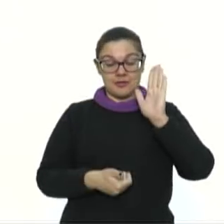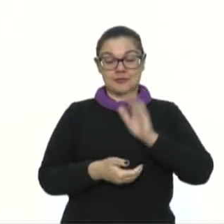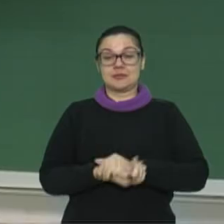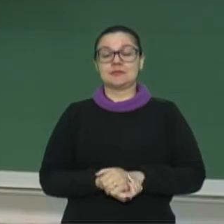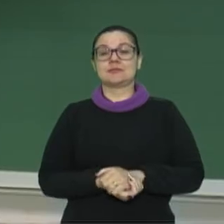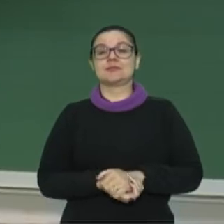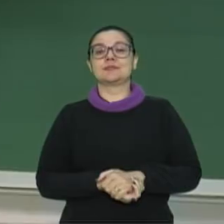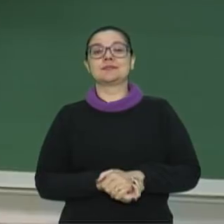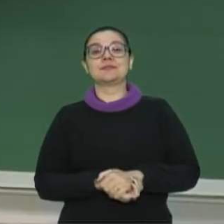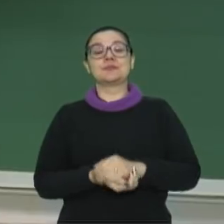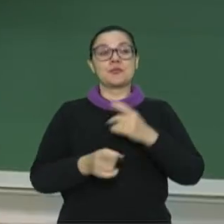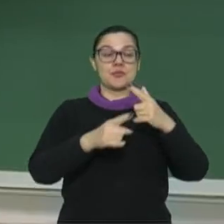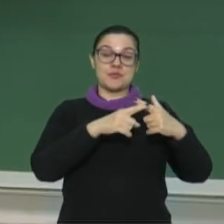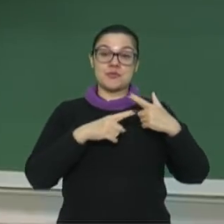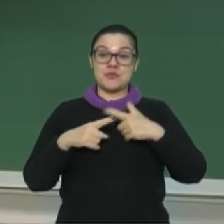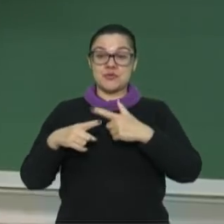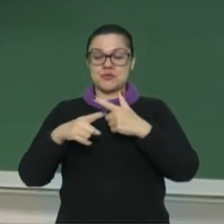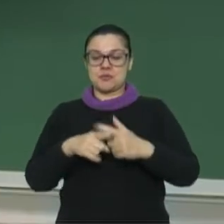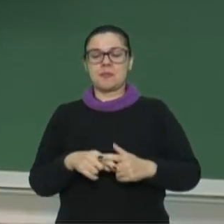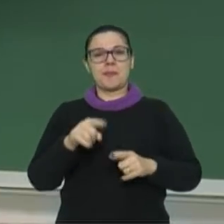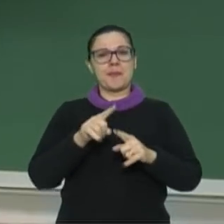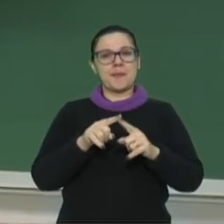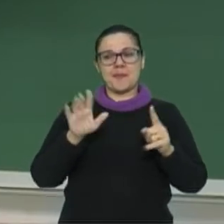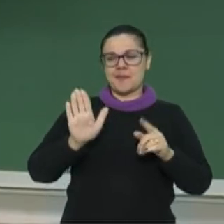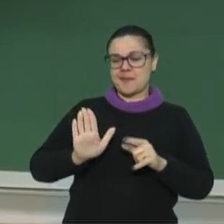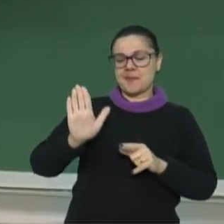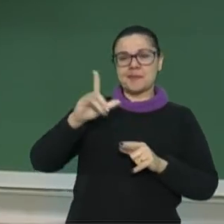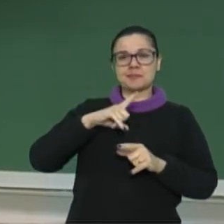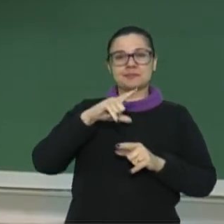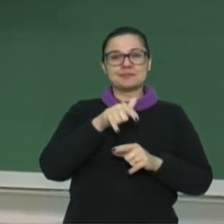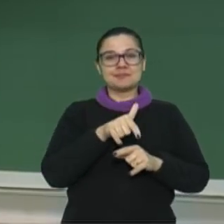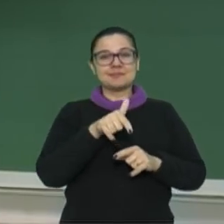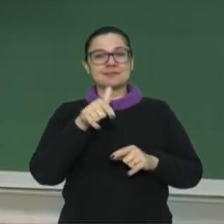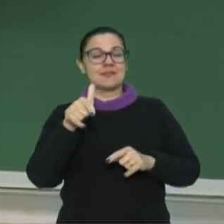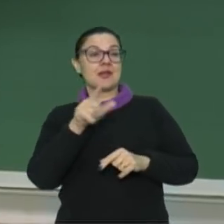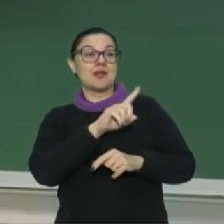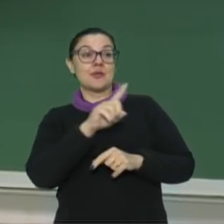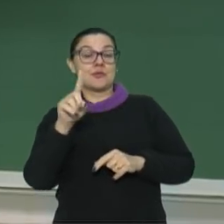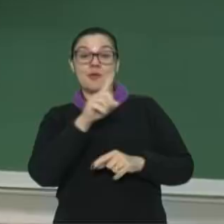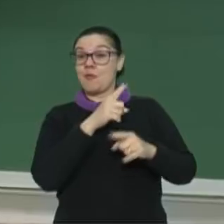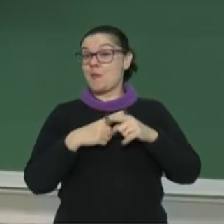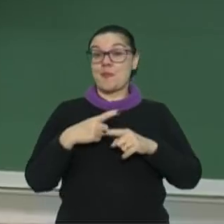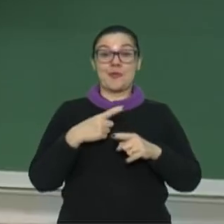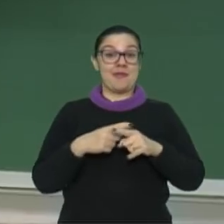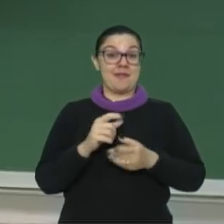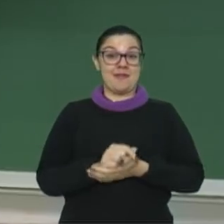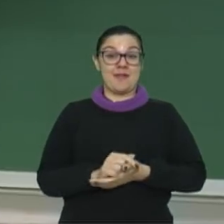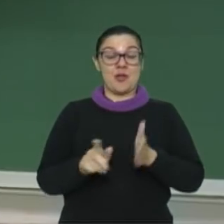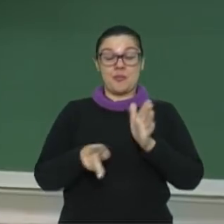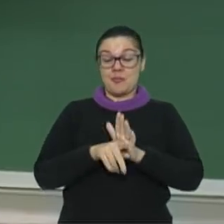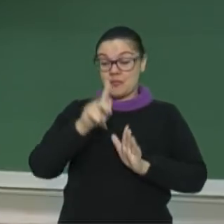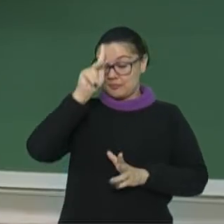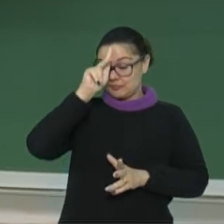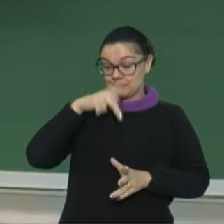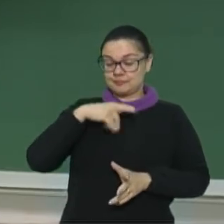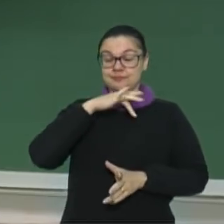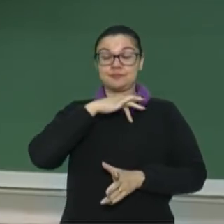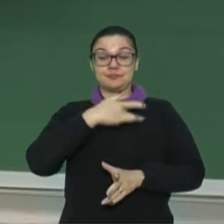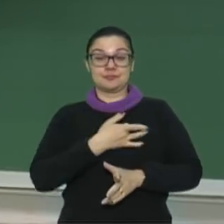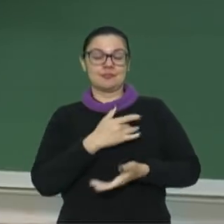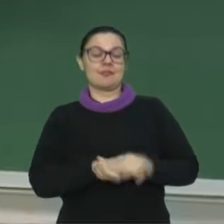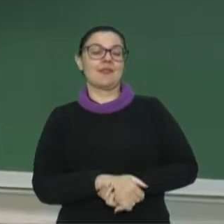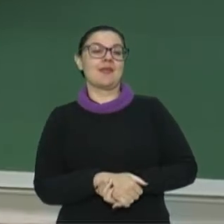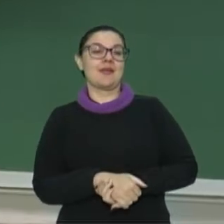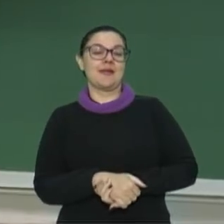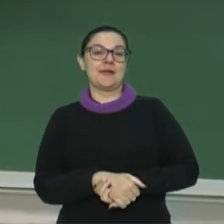as causas, mas tem uma outra ali que não é causa para o vitimismo, para esse comportamento. Por